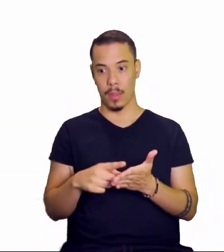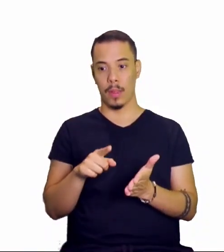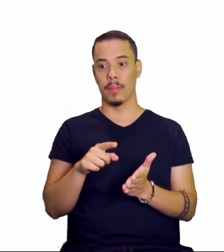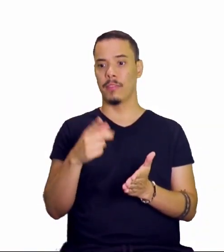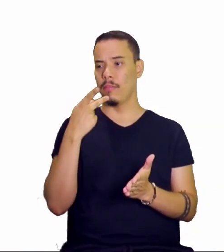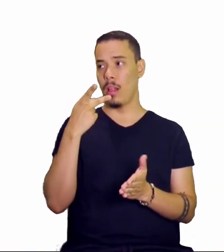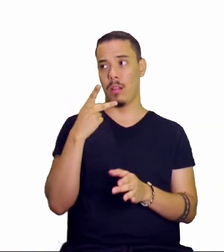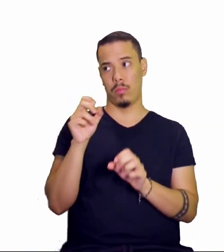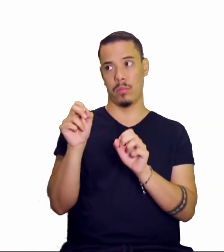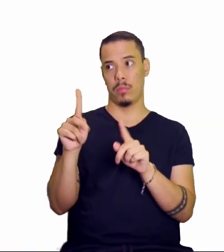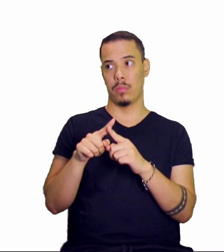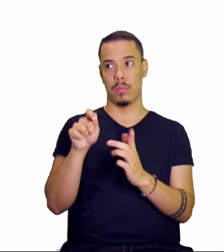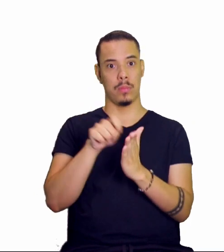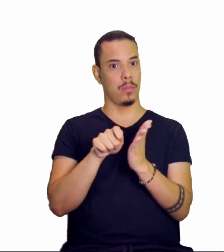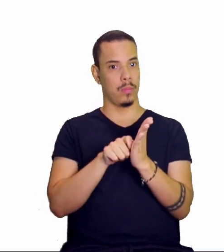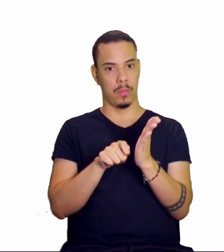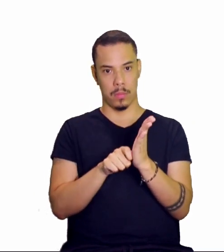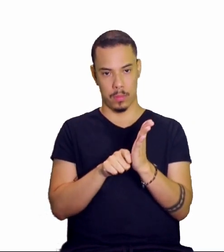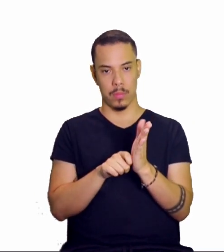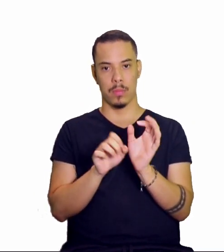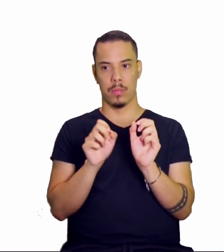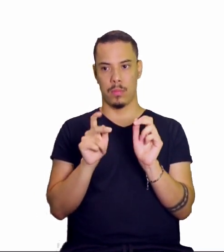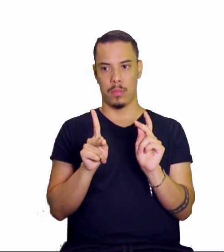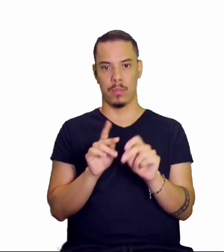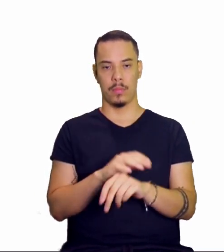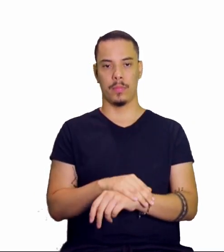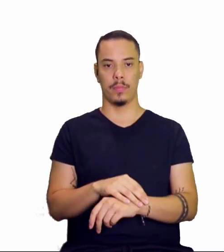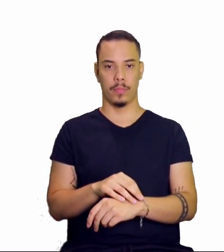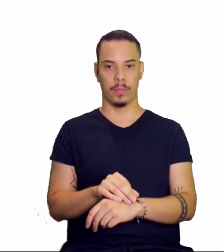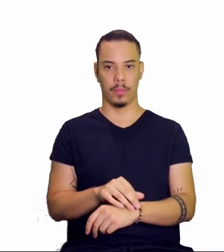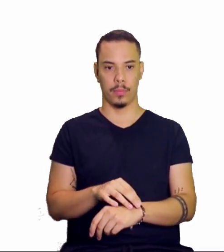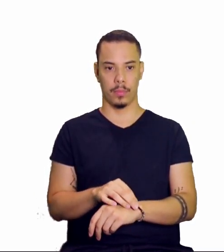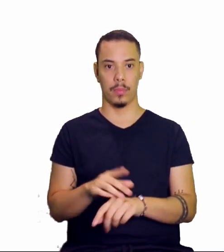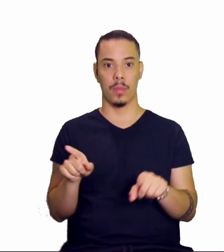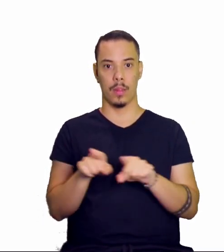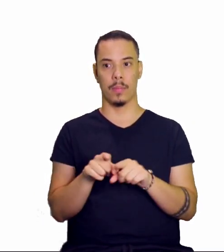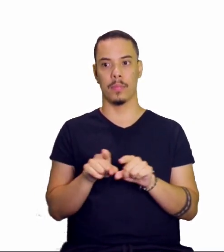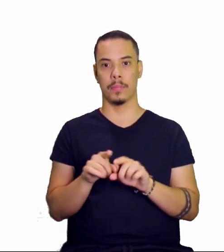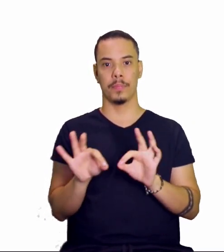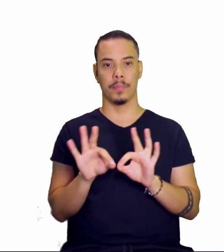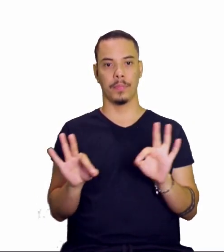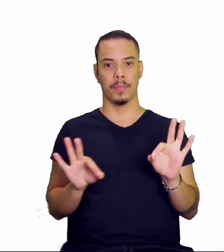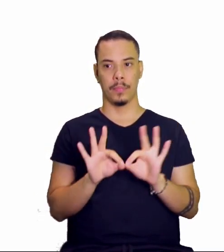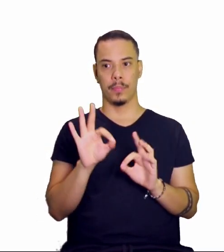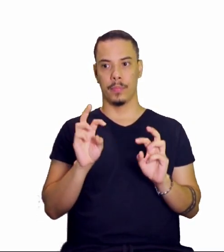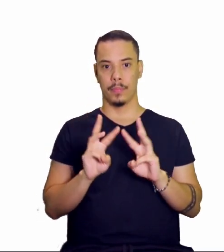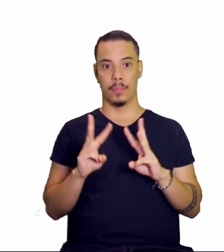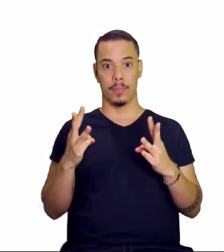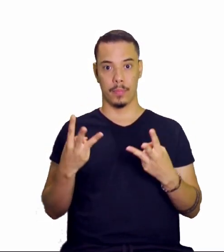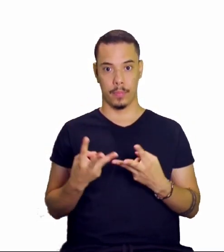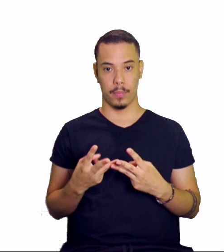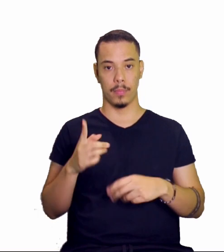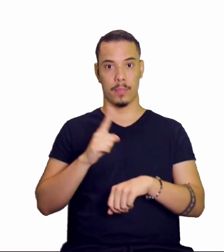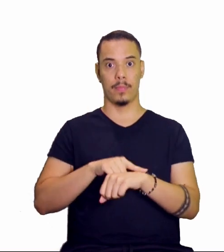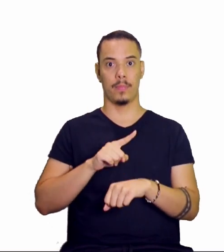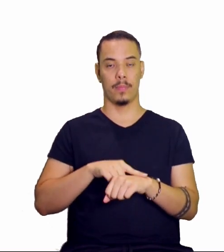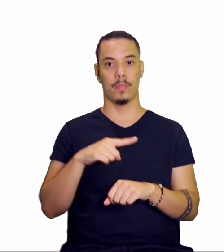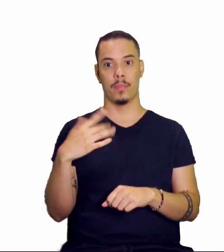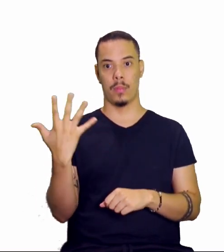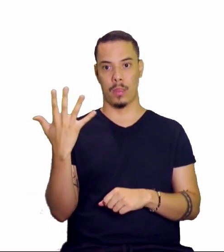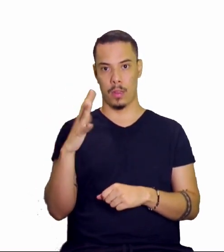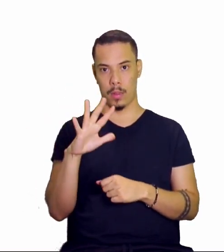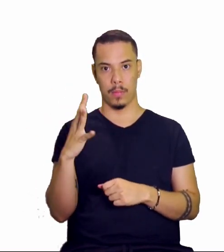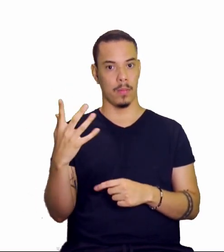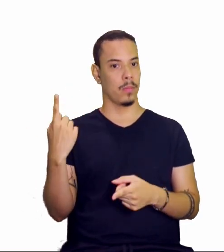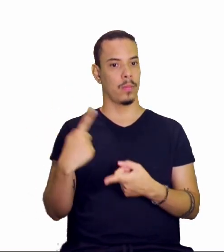escrever os professores não gostam. Bom, a gente falou de comprimento, falou de massa. Vamos falar um pouquinho de tempo? Isso. Né? Não vamos colocar